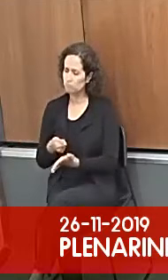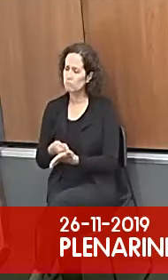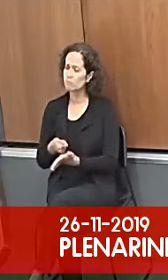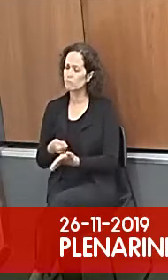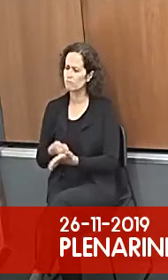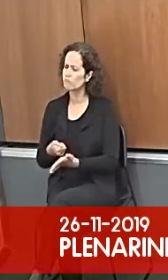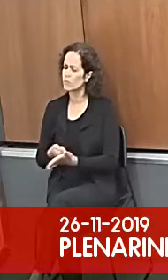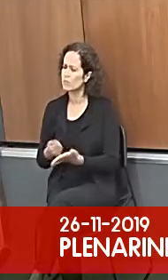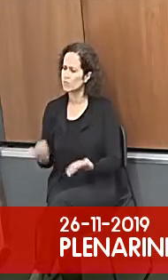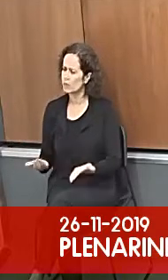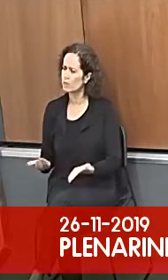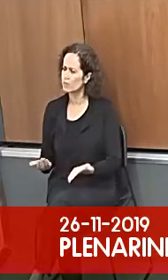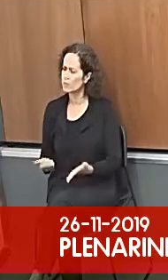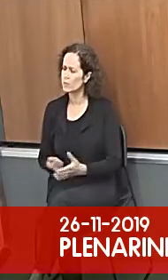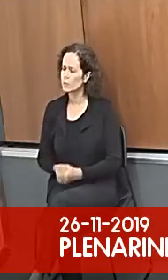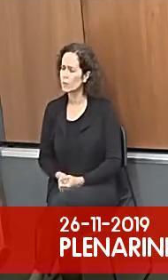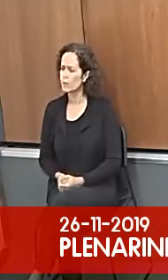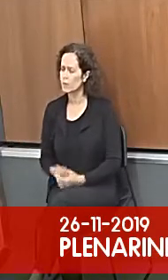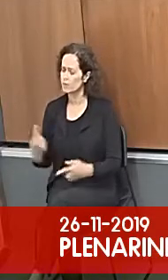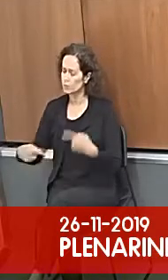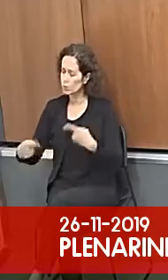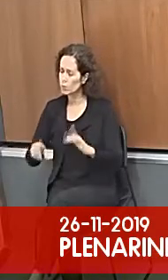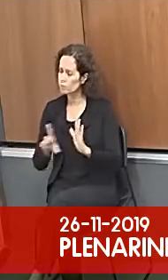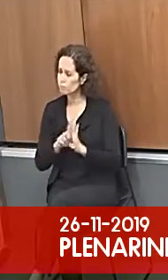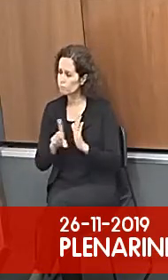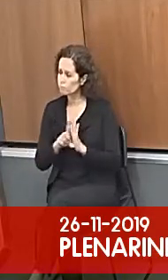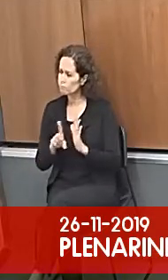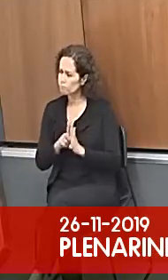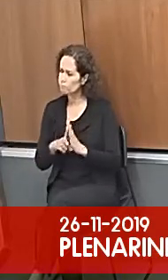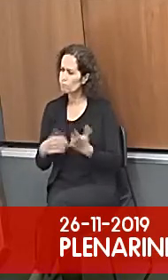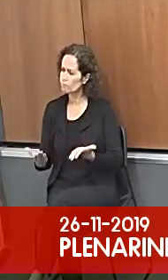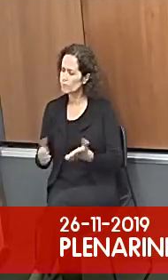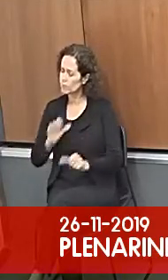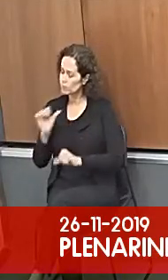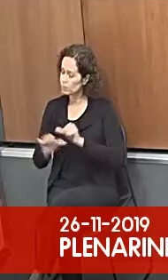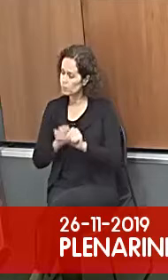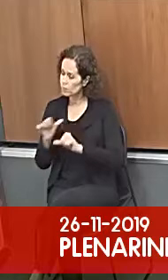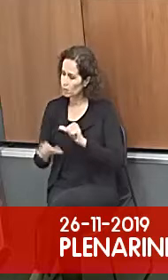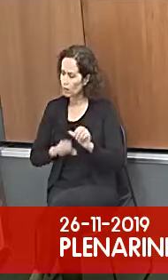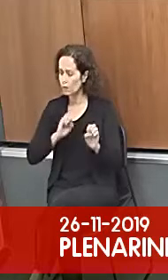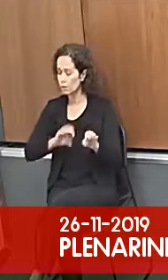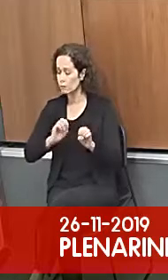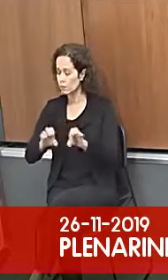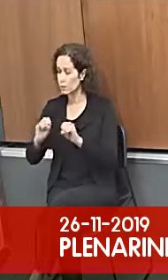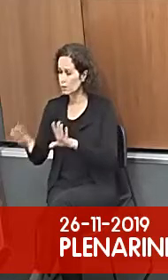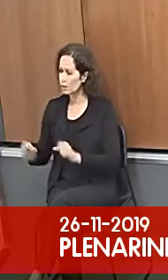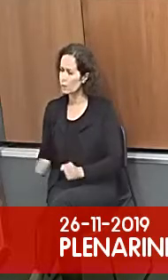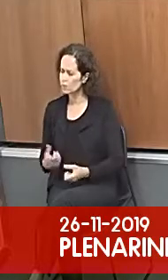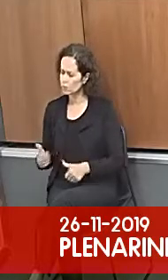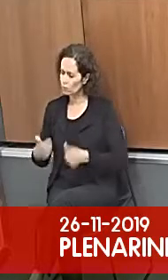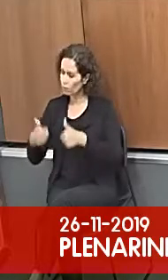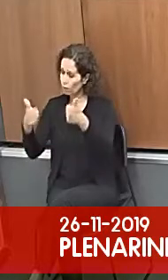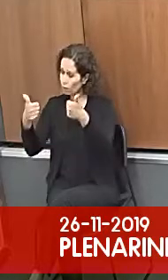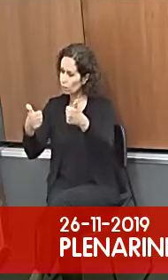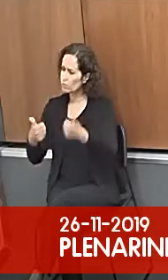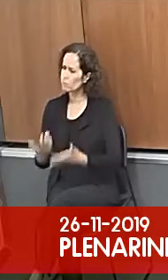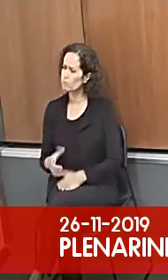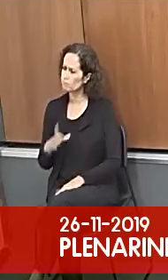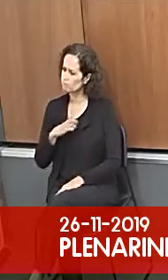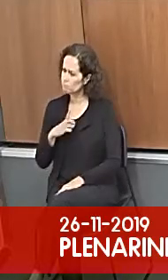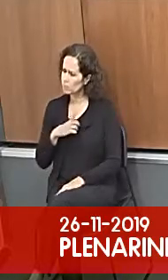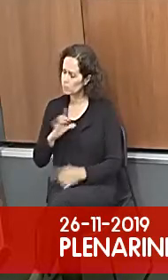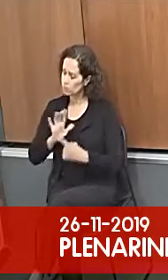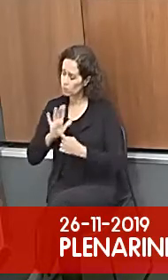de cobrarmos, é o nosso papel aqui, as políticas públicas para implementar a educação de qualidade, mas temos que trazer